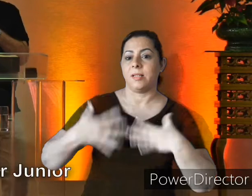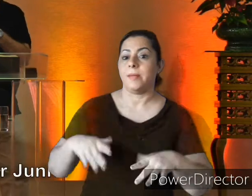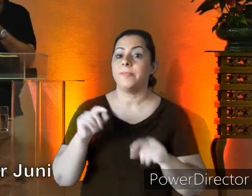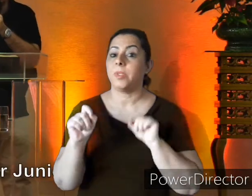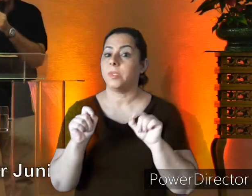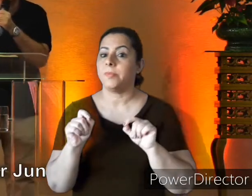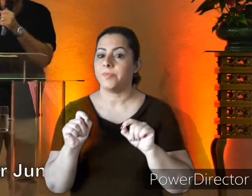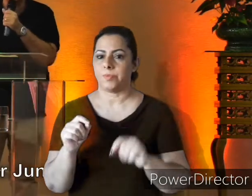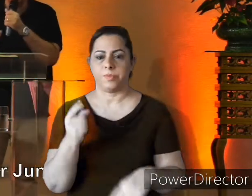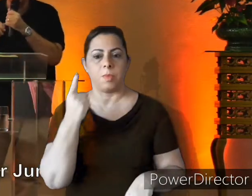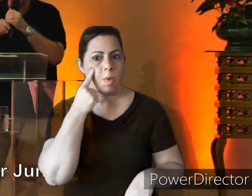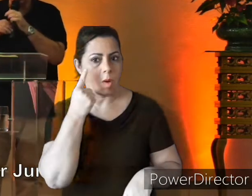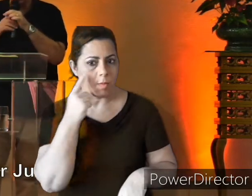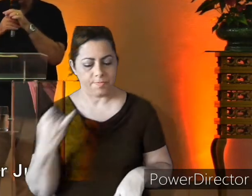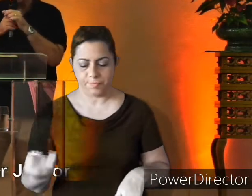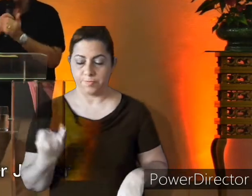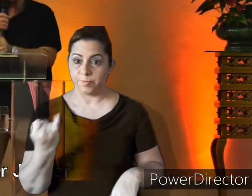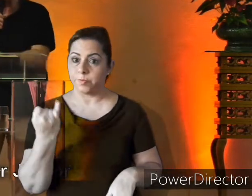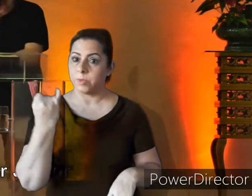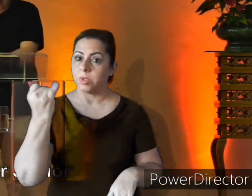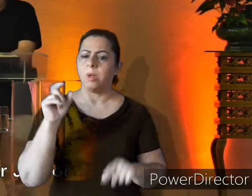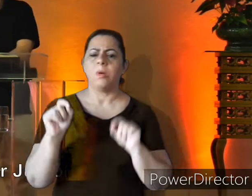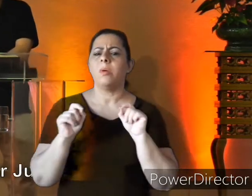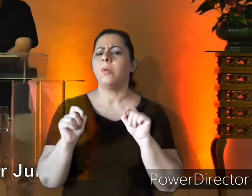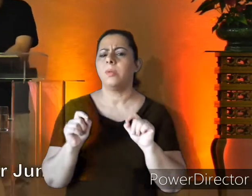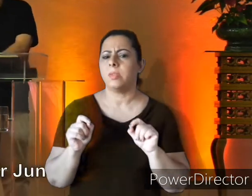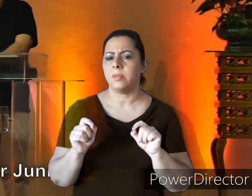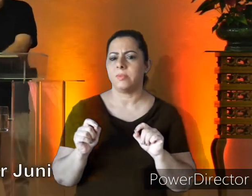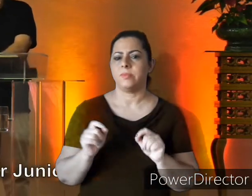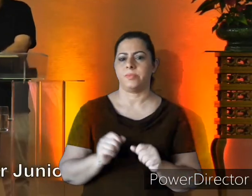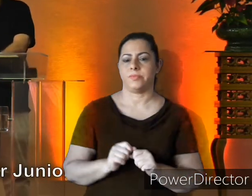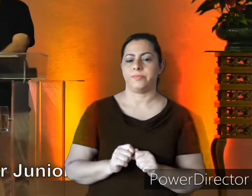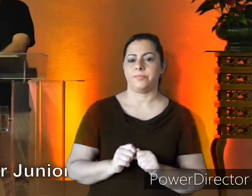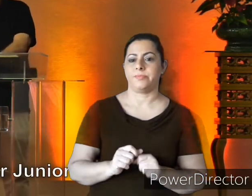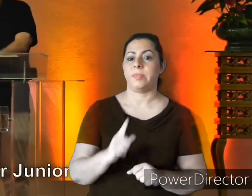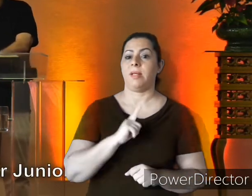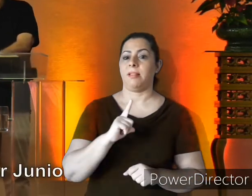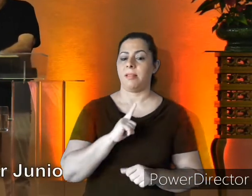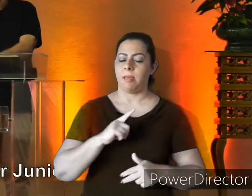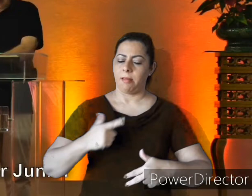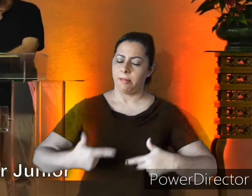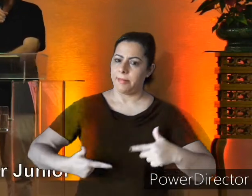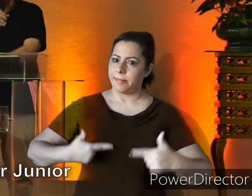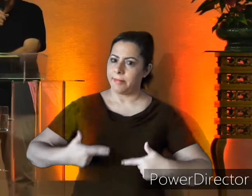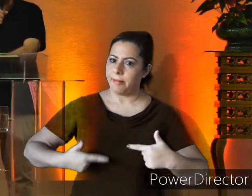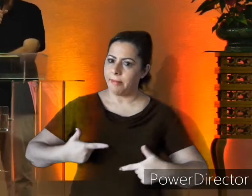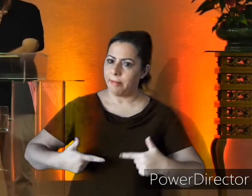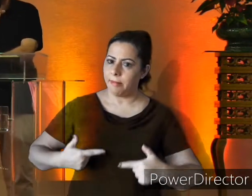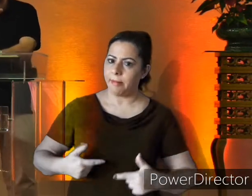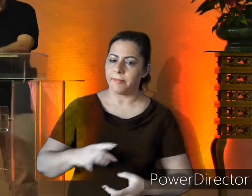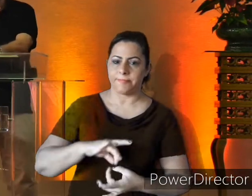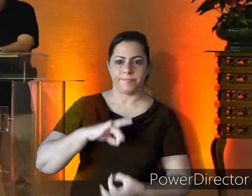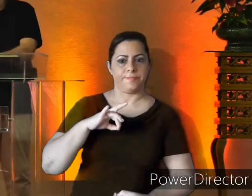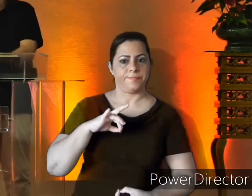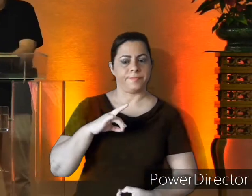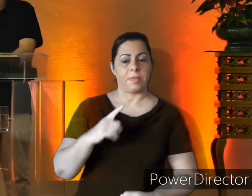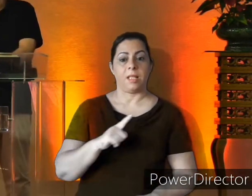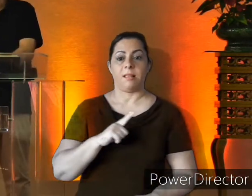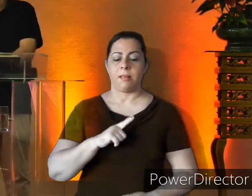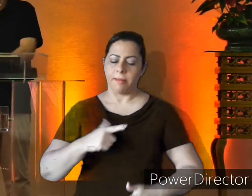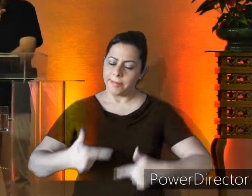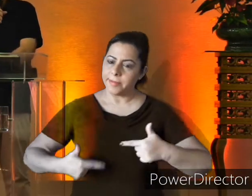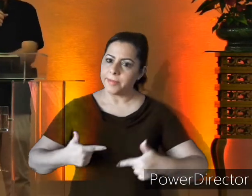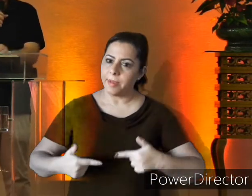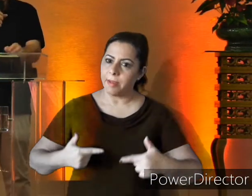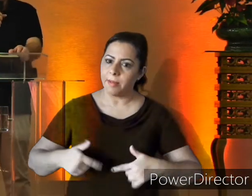uma dessas grandes verdades é que existe uma guerra espiritual. Existe uma guerra